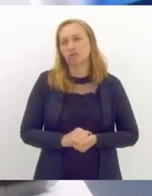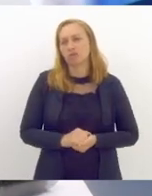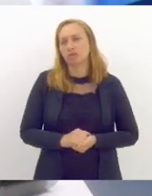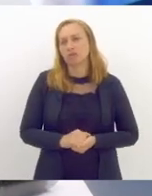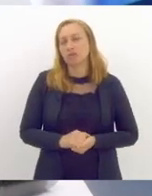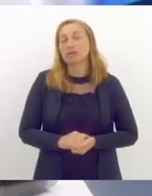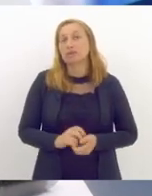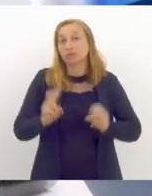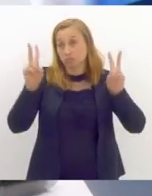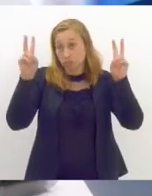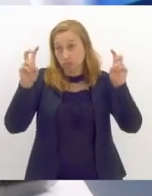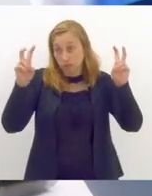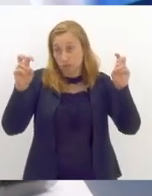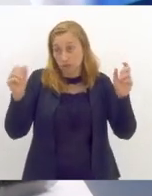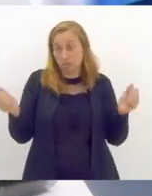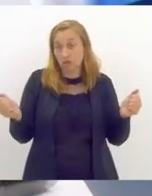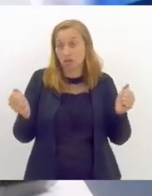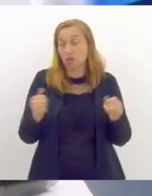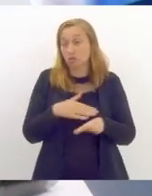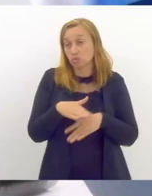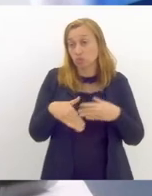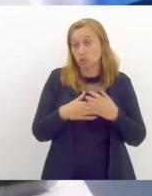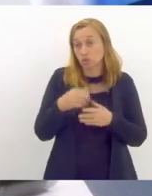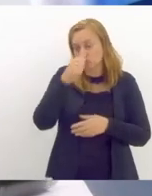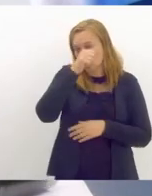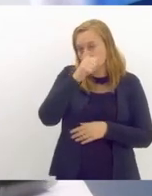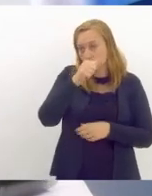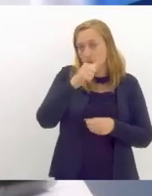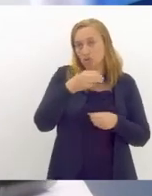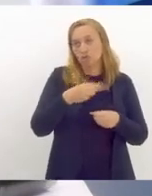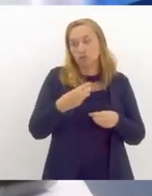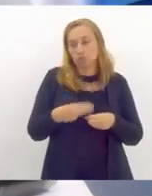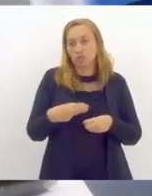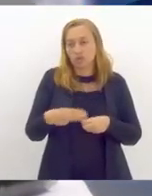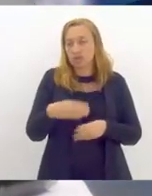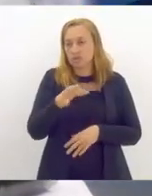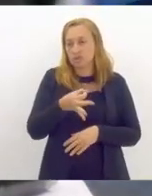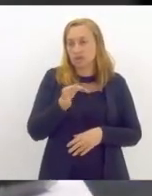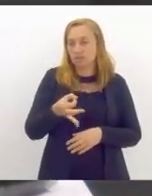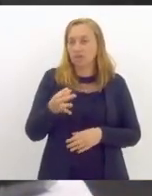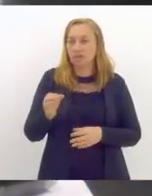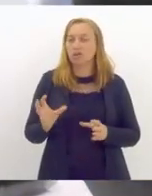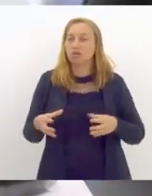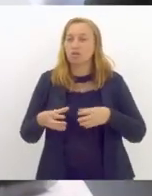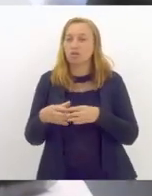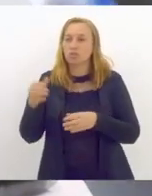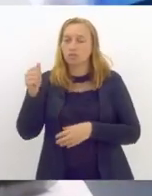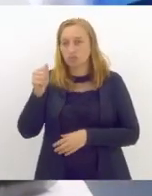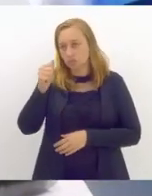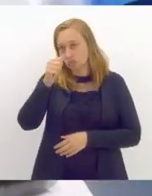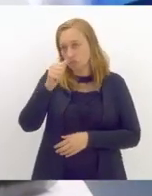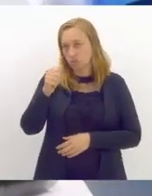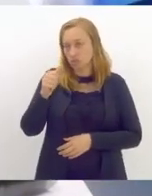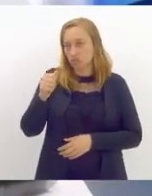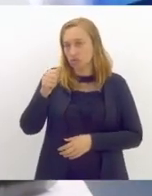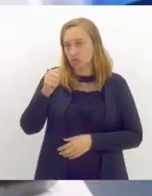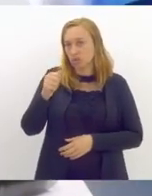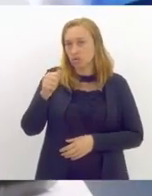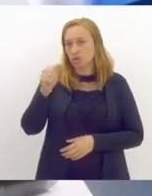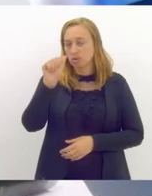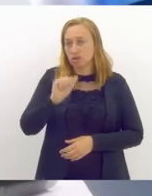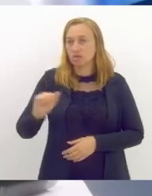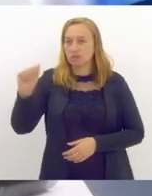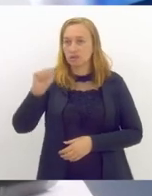se é um tema que envolve os municípios evidentemente que a associação é convidada a gente não convida